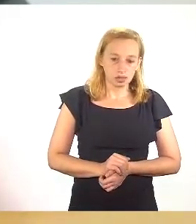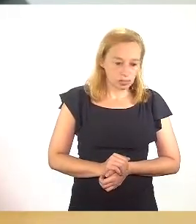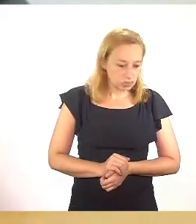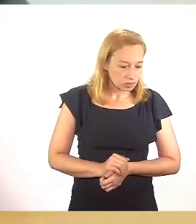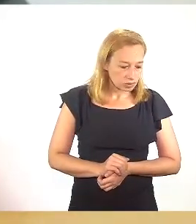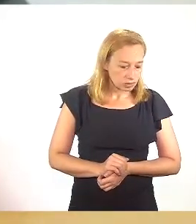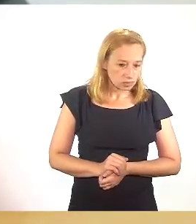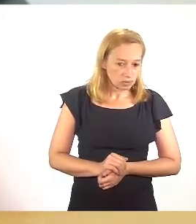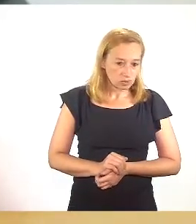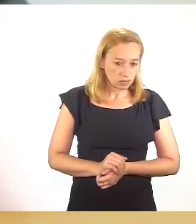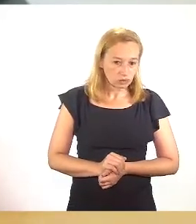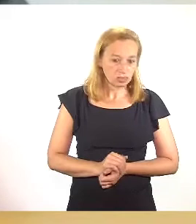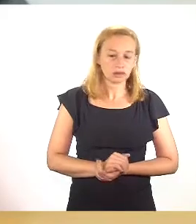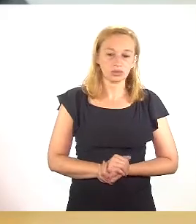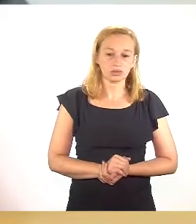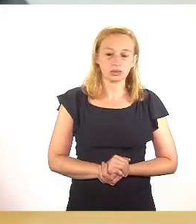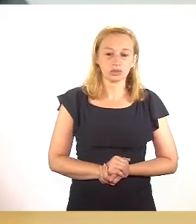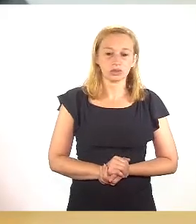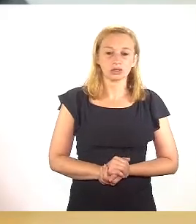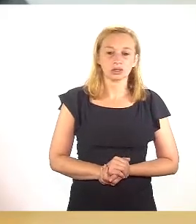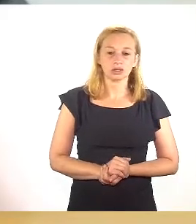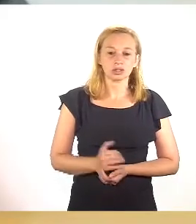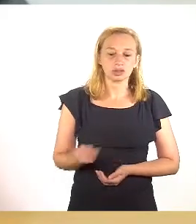de constatação, autos de infração,